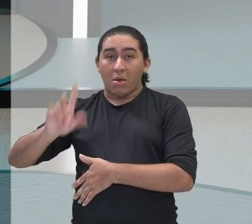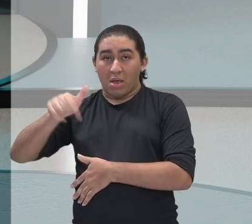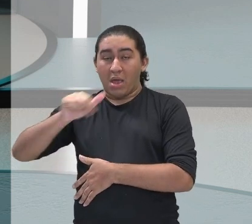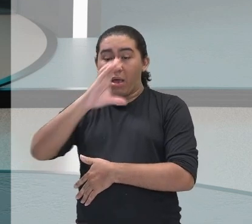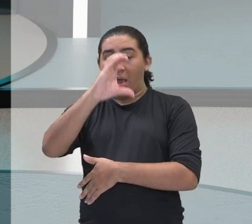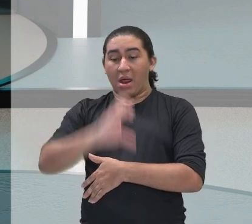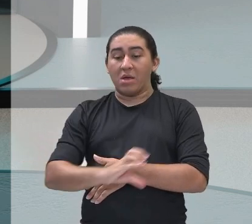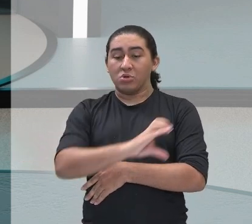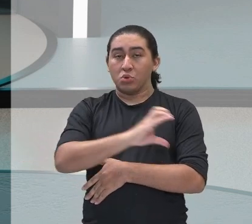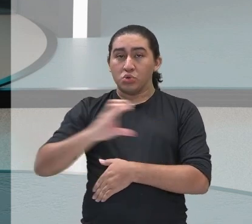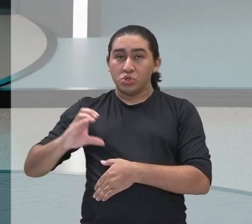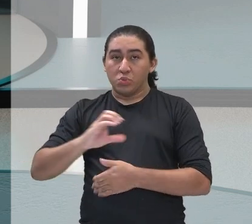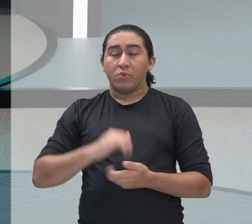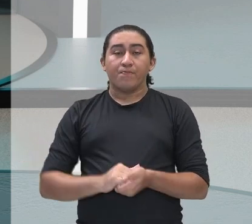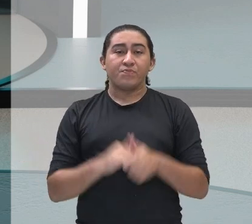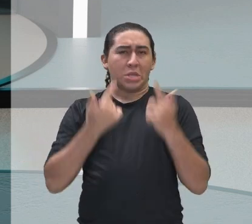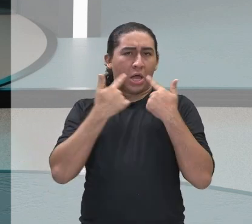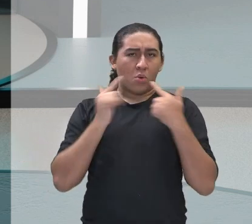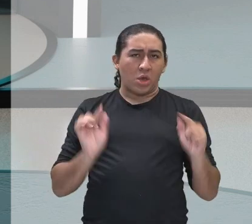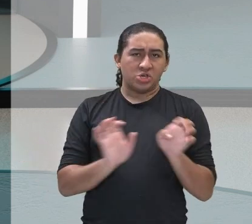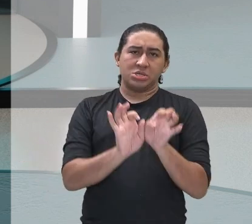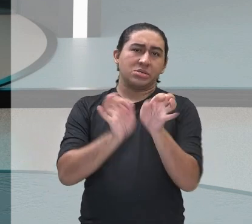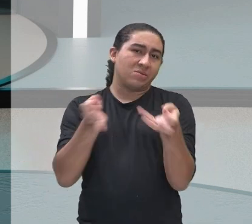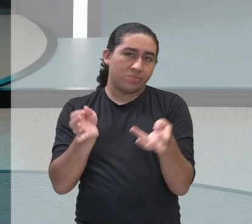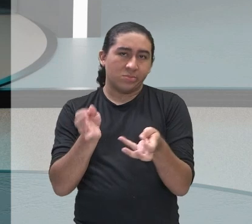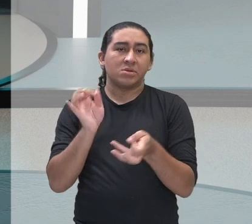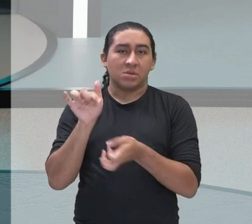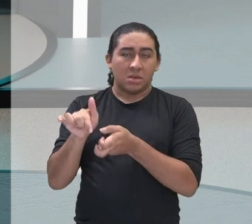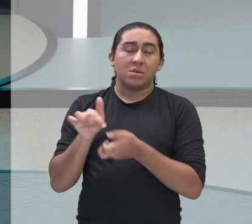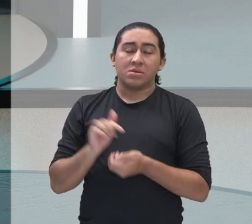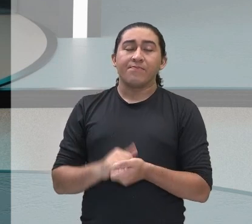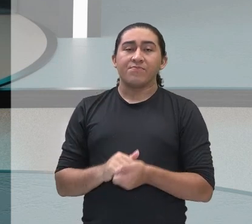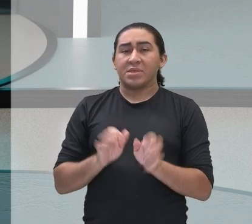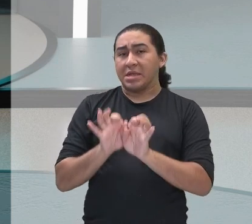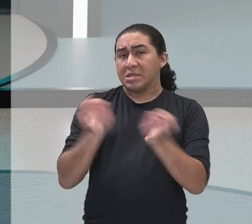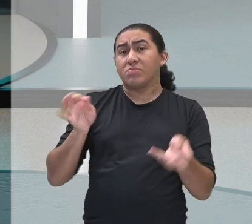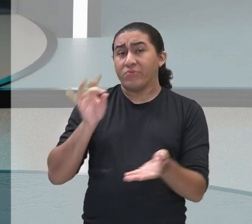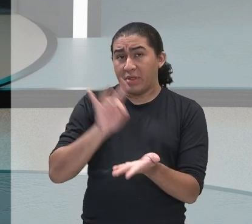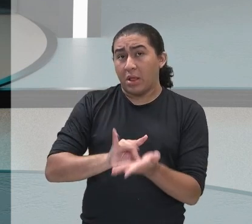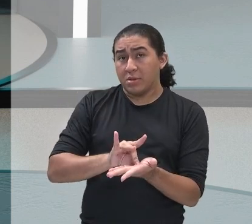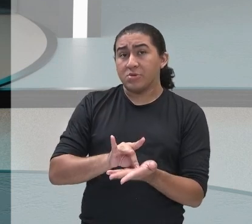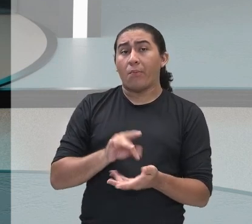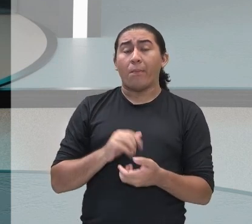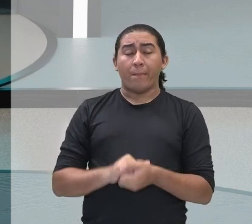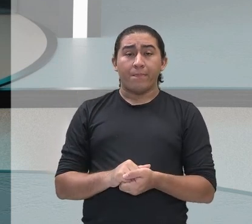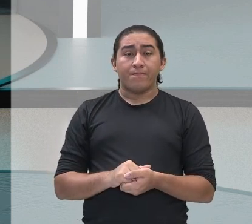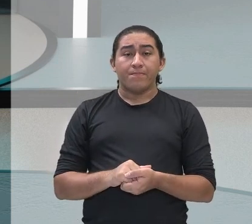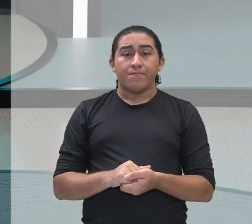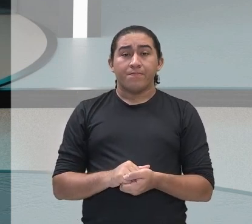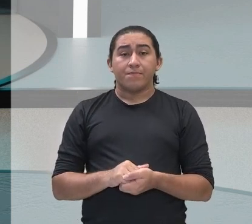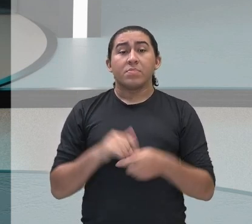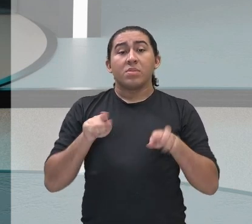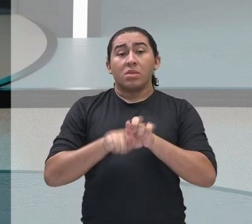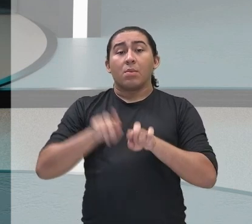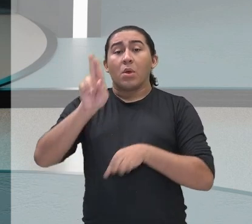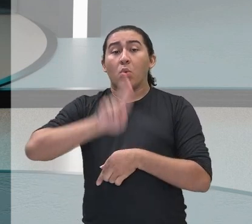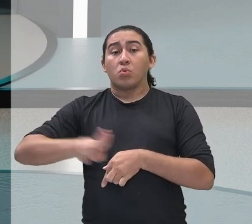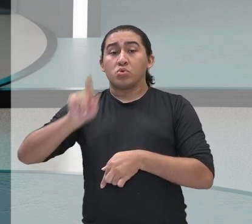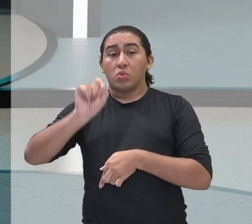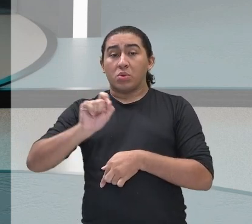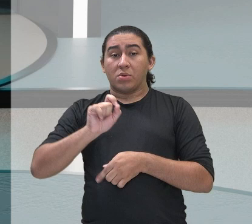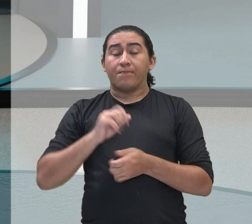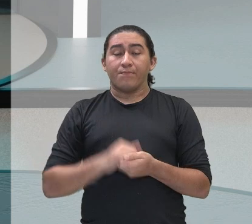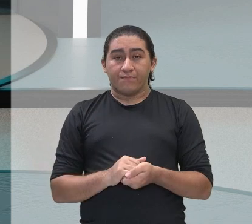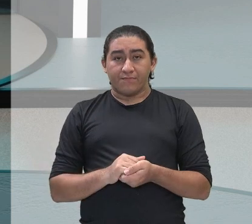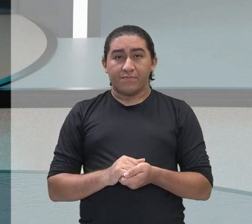catolicismo. A linguagem é simples dessas crônicas, bem simples. E também a utilização de adjetivos.